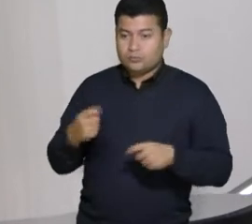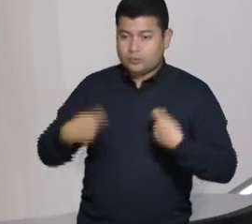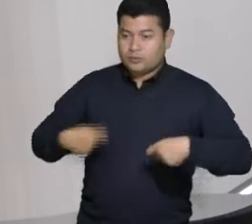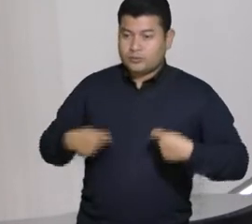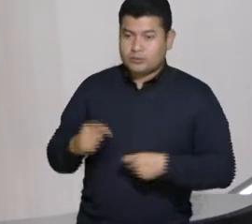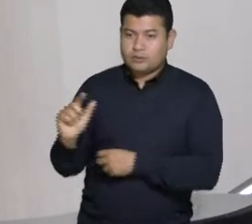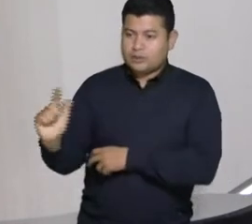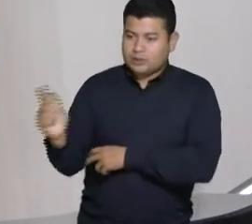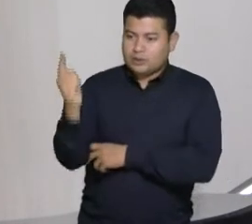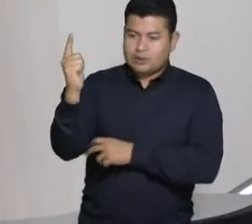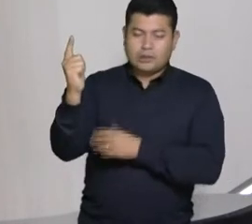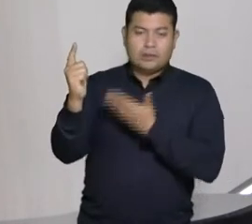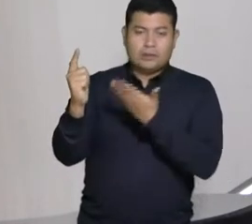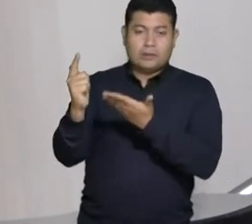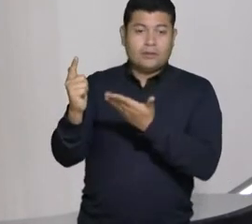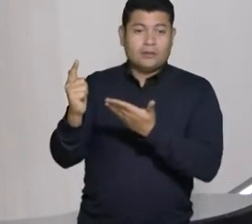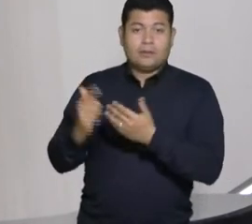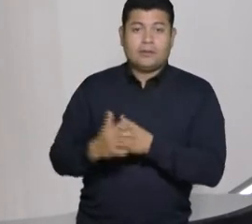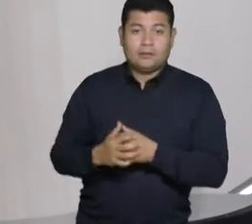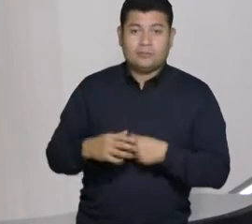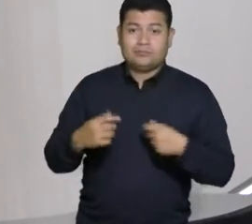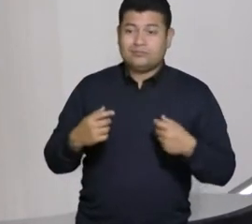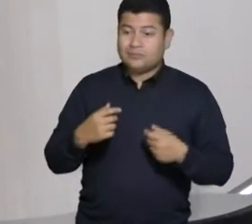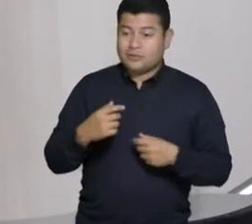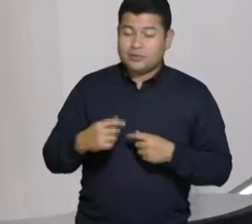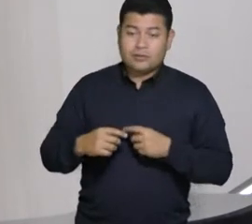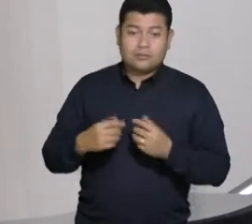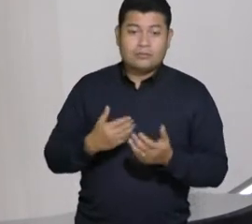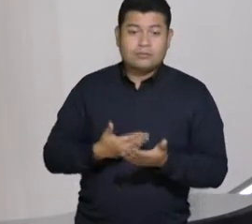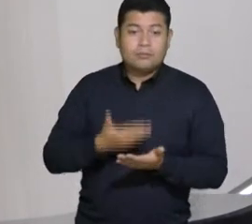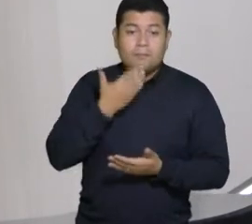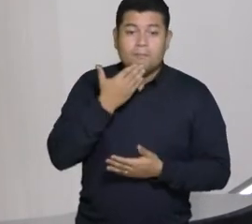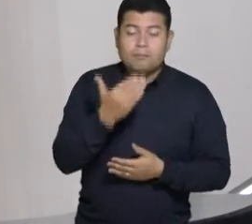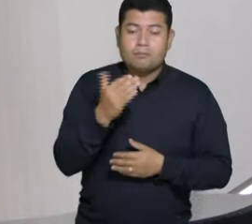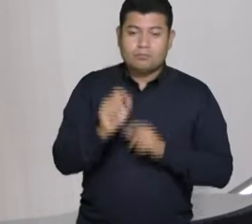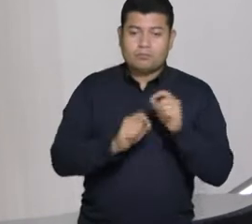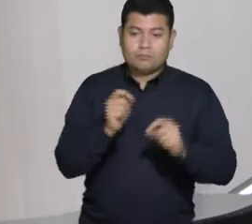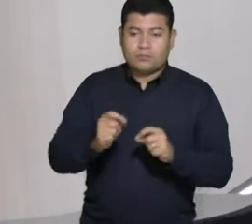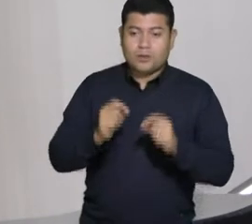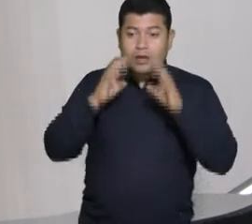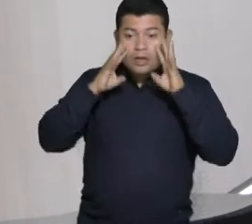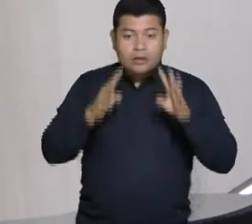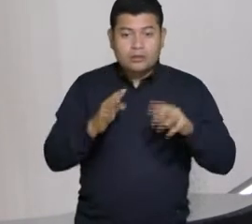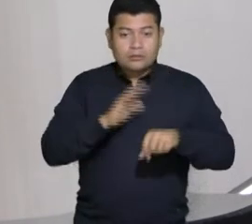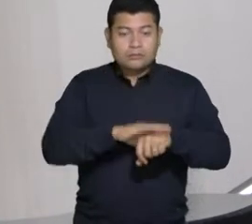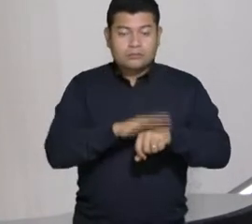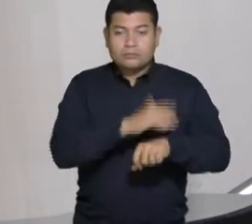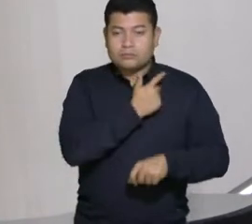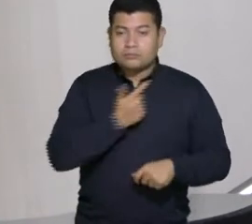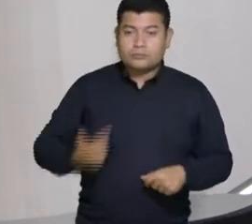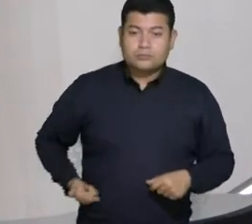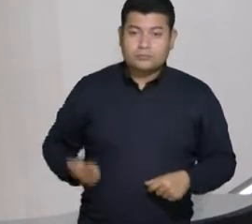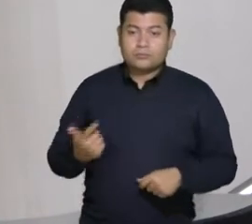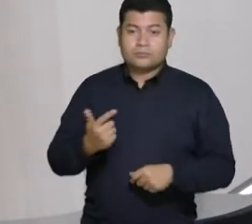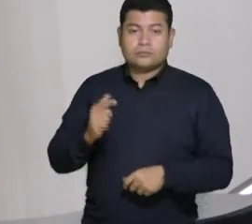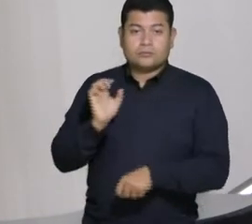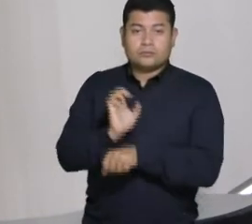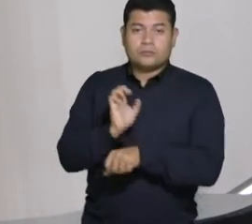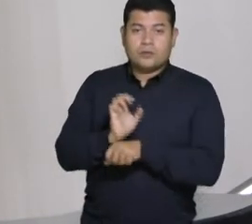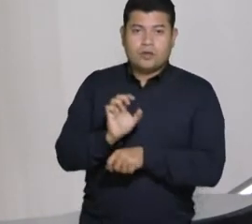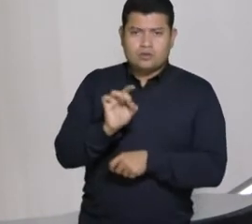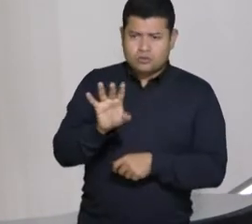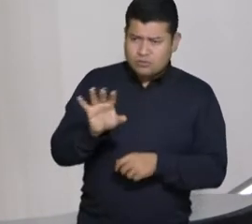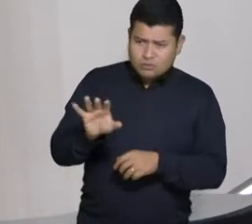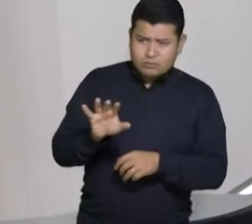natural precisam de atenção e clama por atenção do governo do estado Aliás não só do Governo